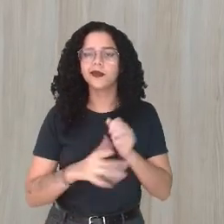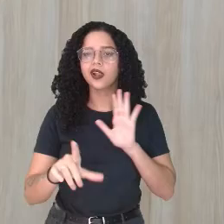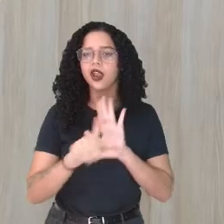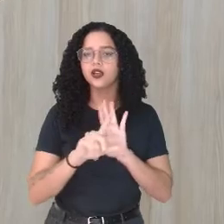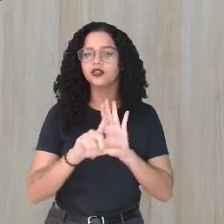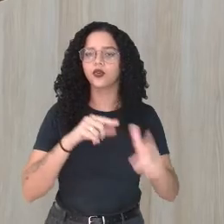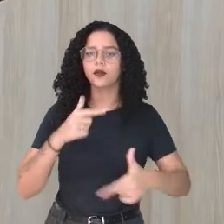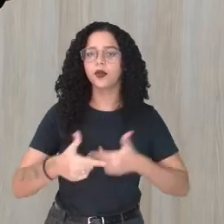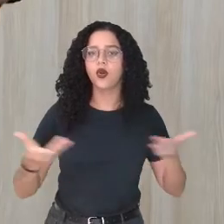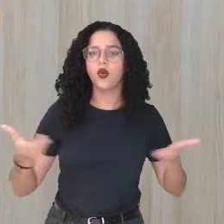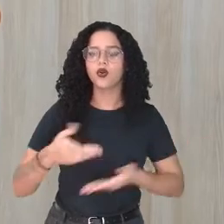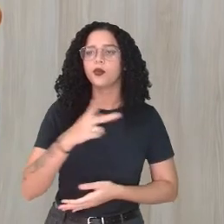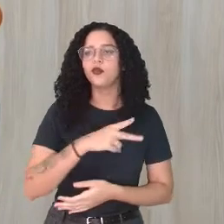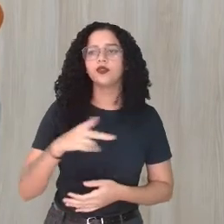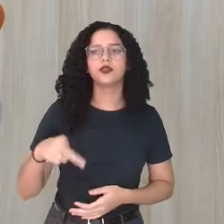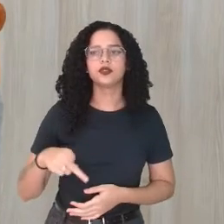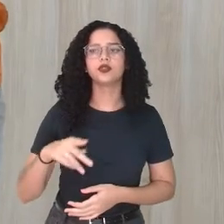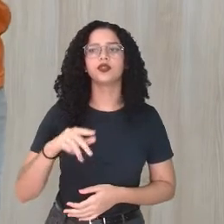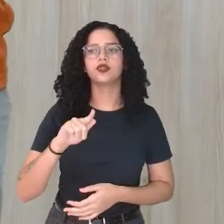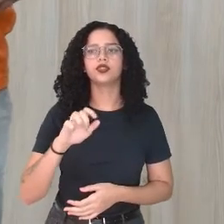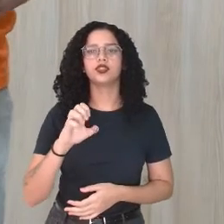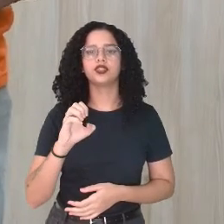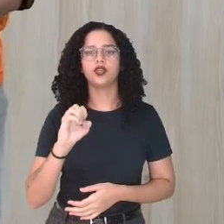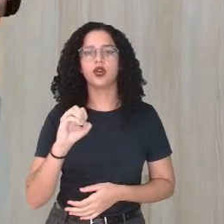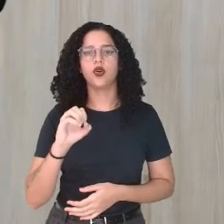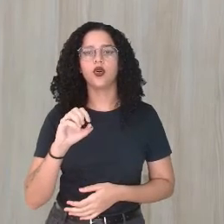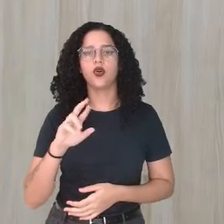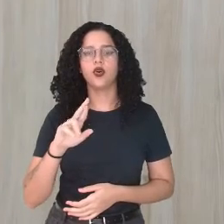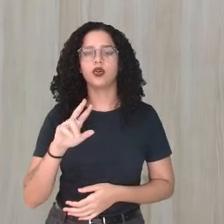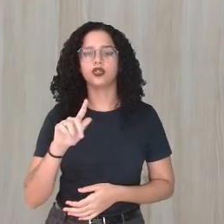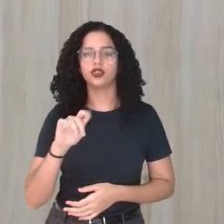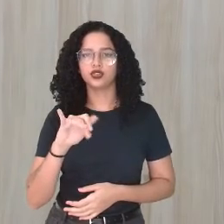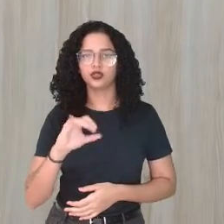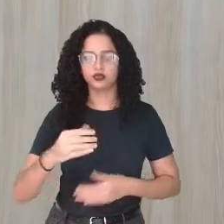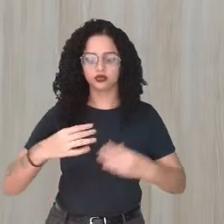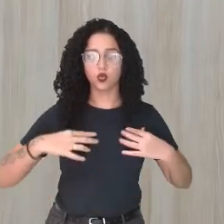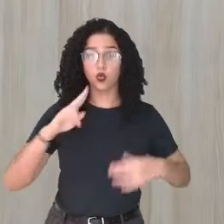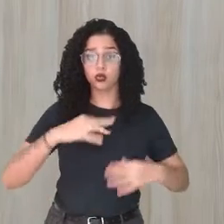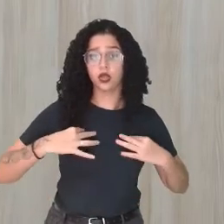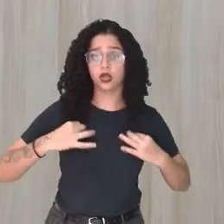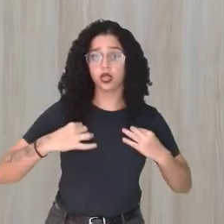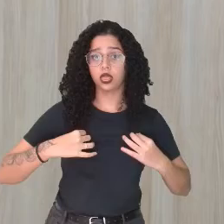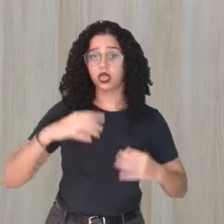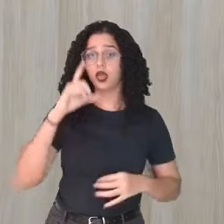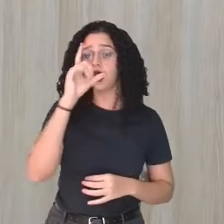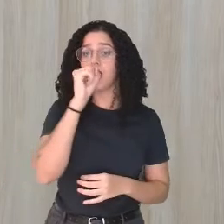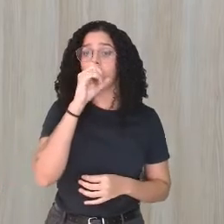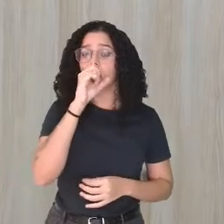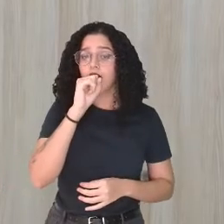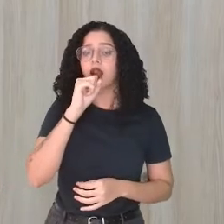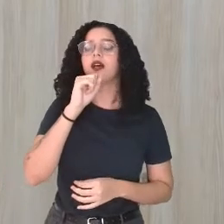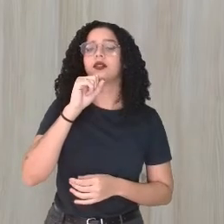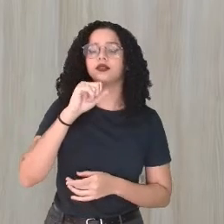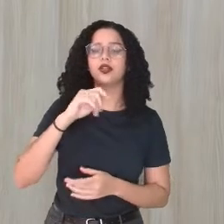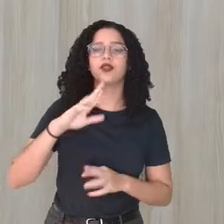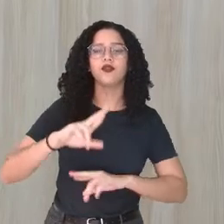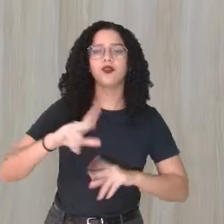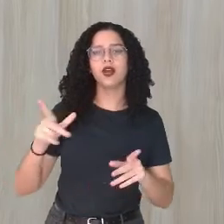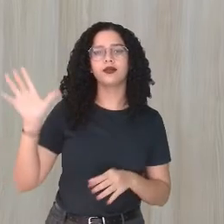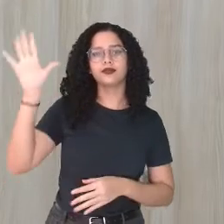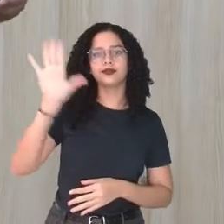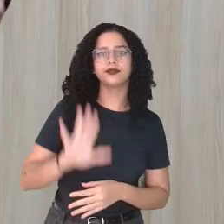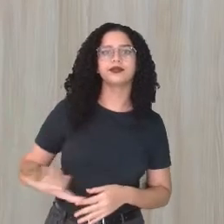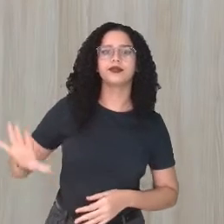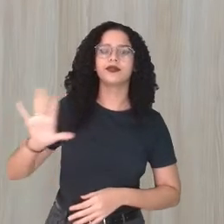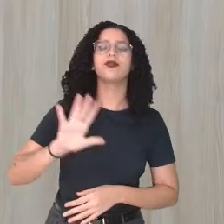Hoje o professor Jorge Paulo com a camisa laranjinha, bonitinha, contrastando com o quadro azul. Estamos hoje na